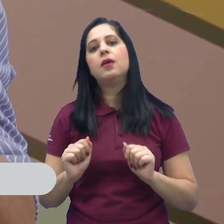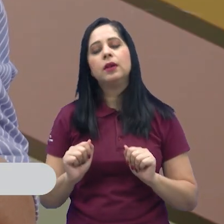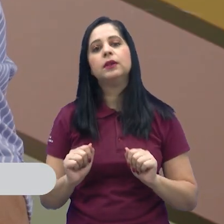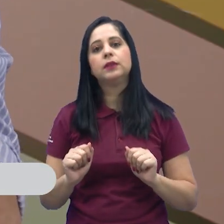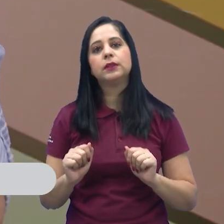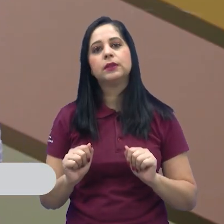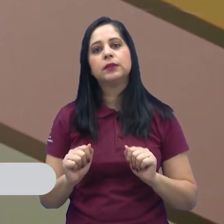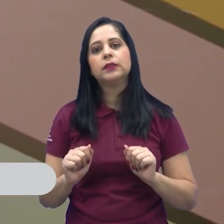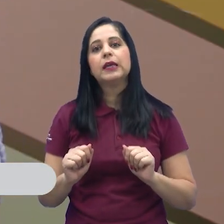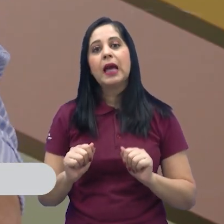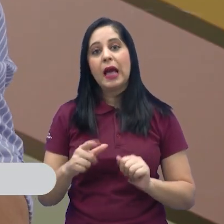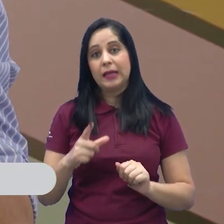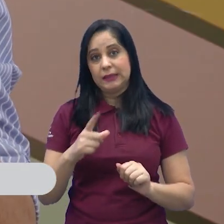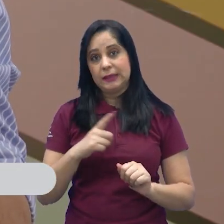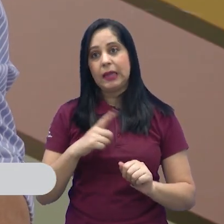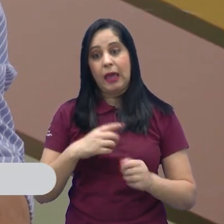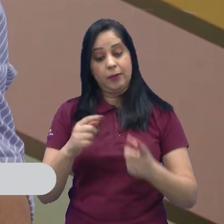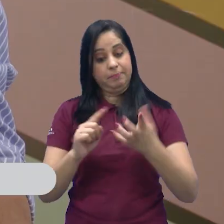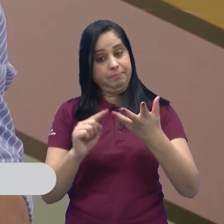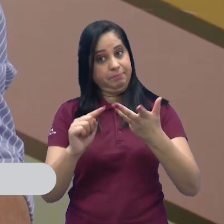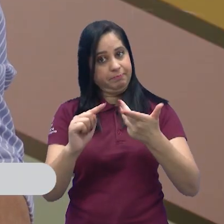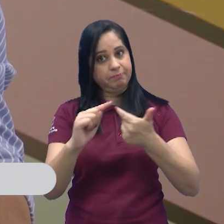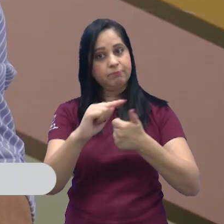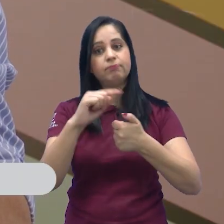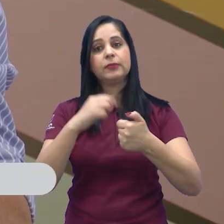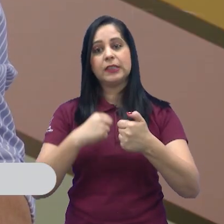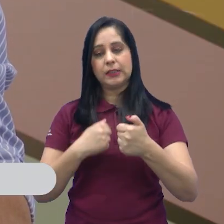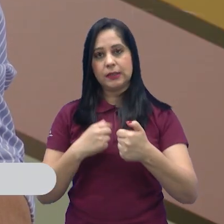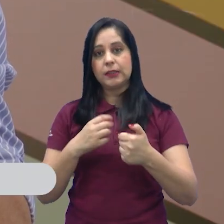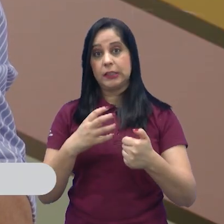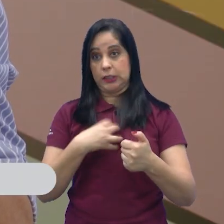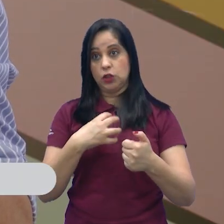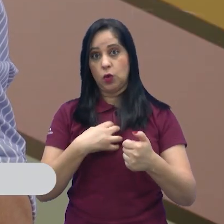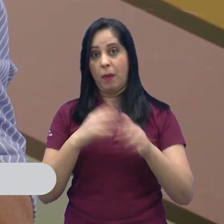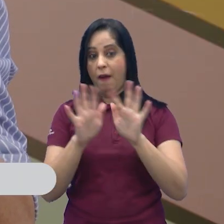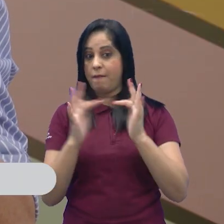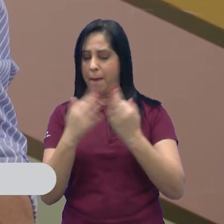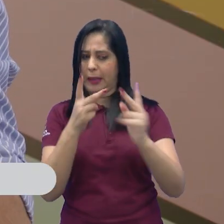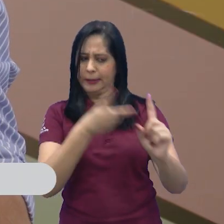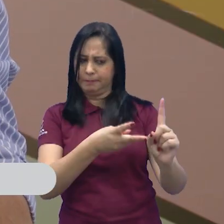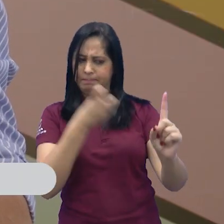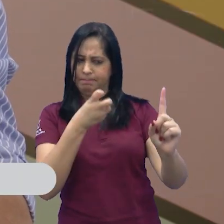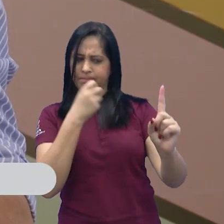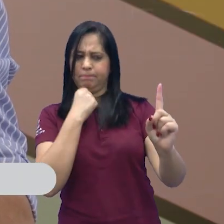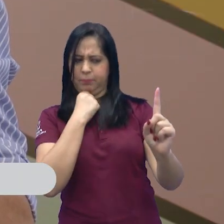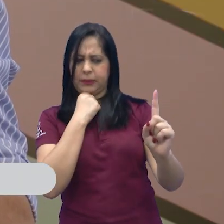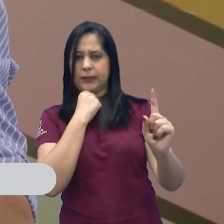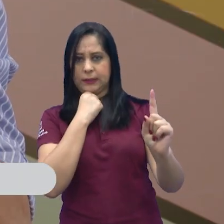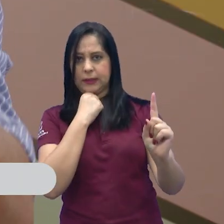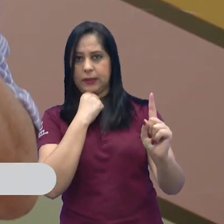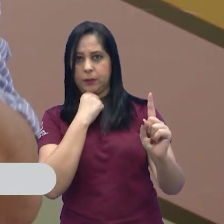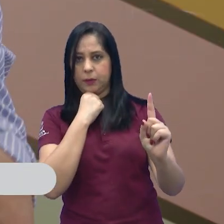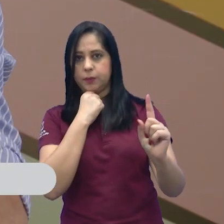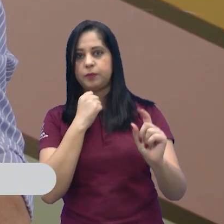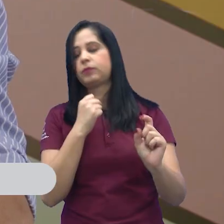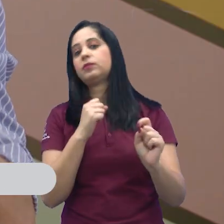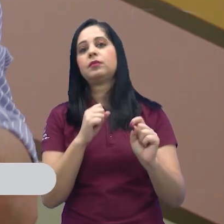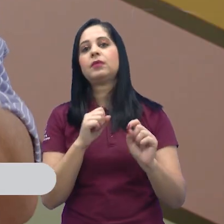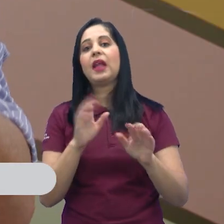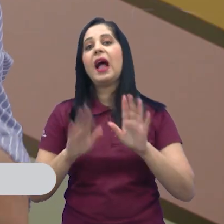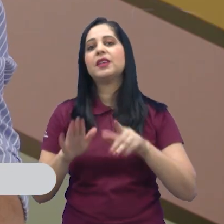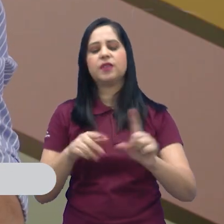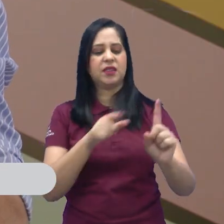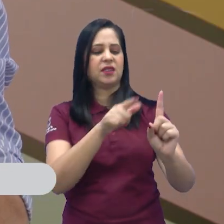tem esses sintomas que a família pode perceber. Normalmente a família vai passar,